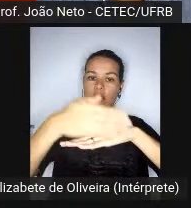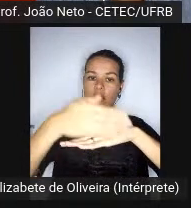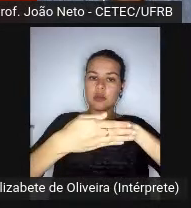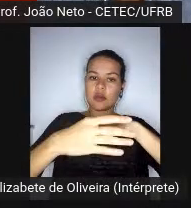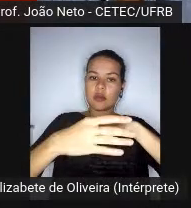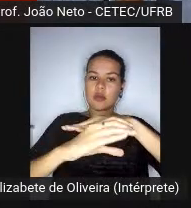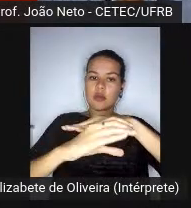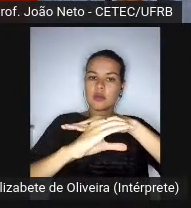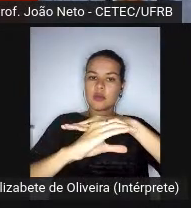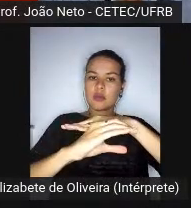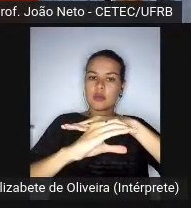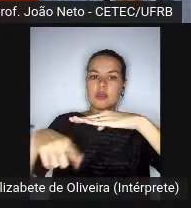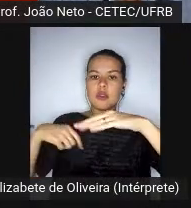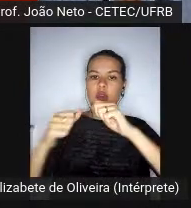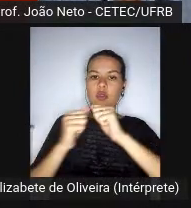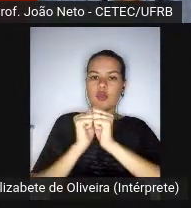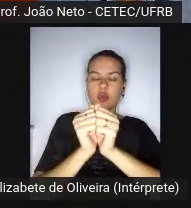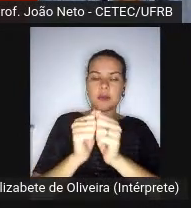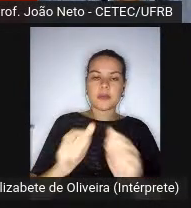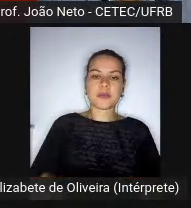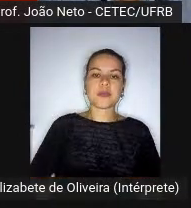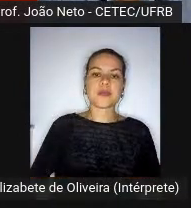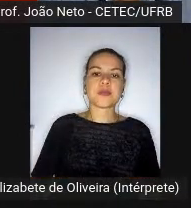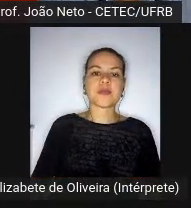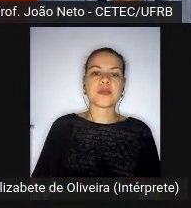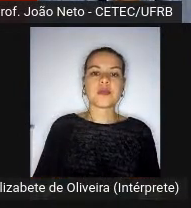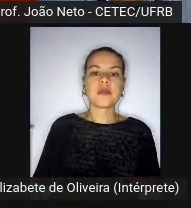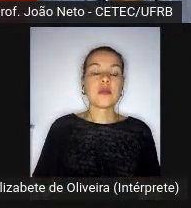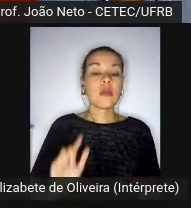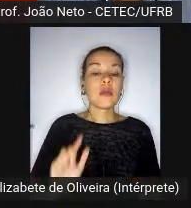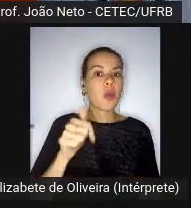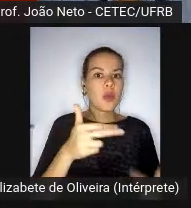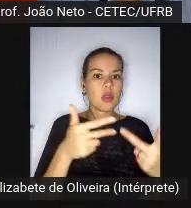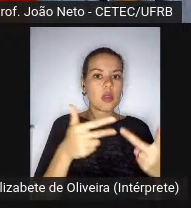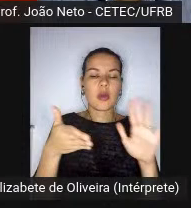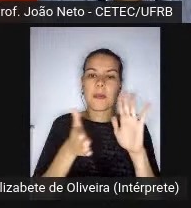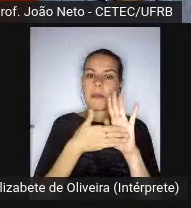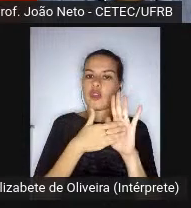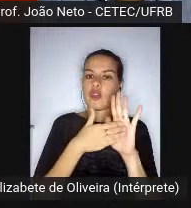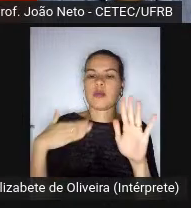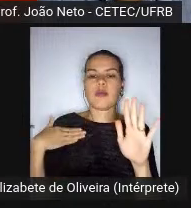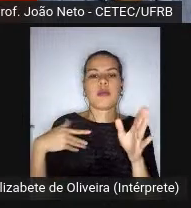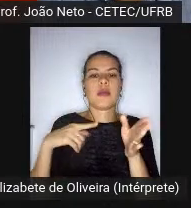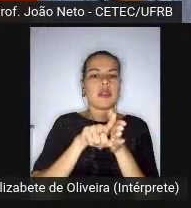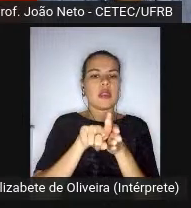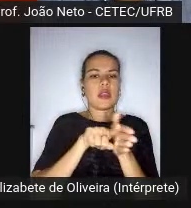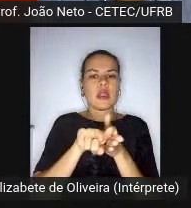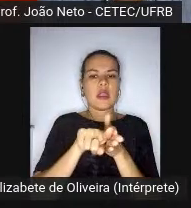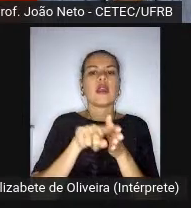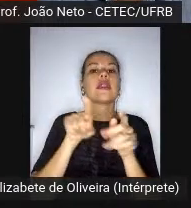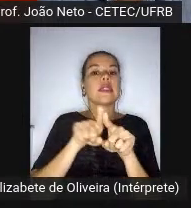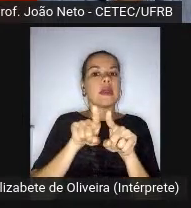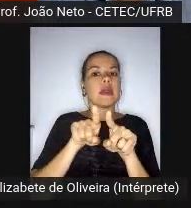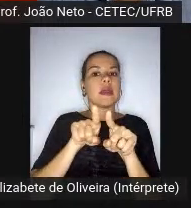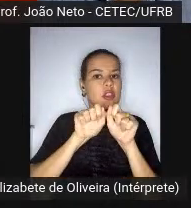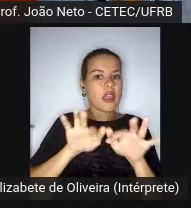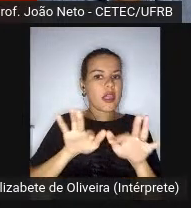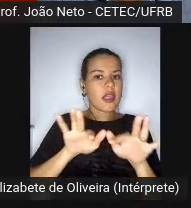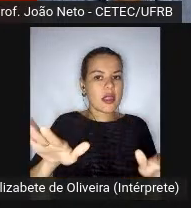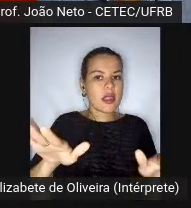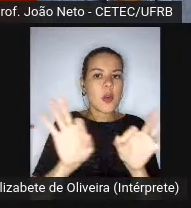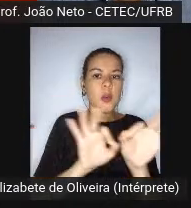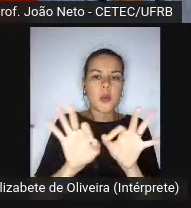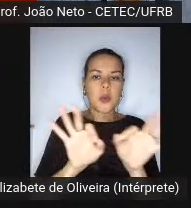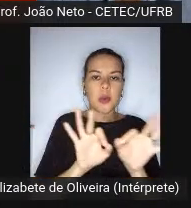sapato uma outra muito projeto Esse é um projeto de pesquisa e de extensão também está sendo realizado